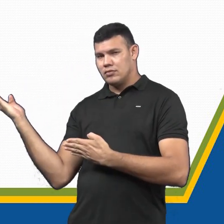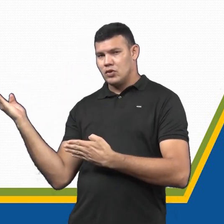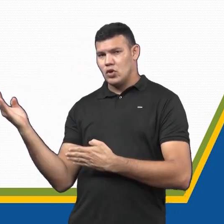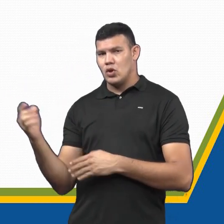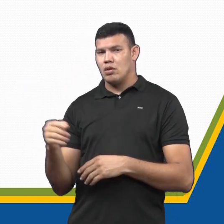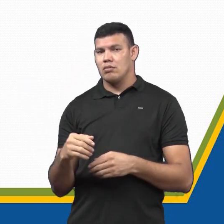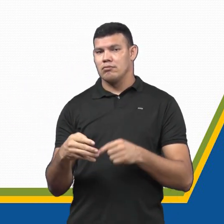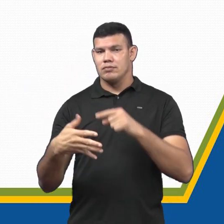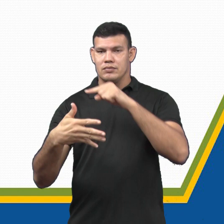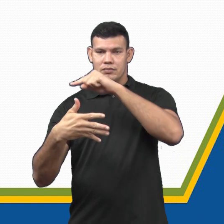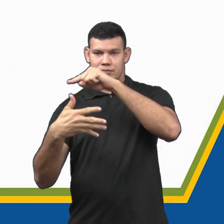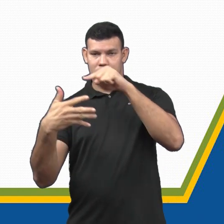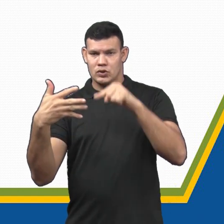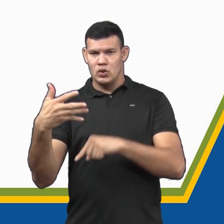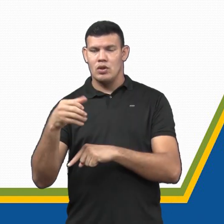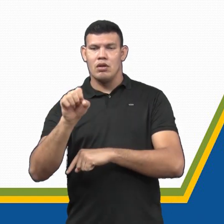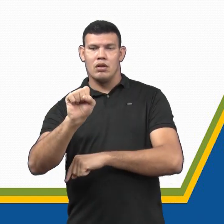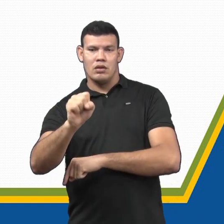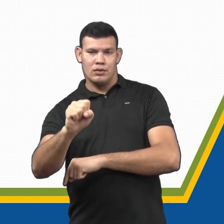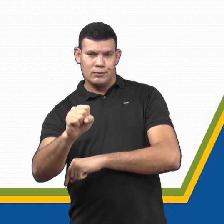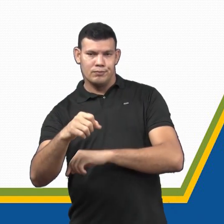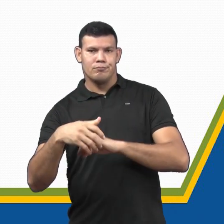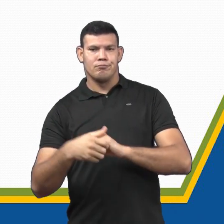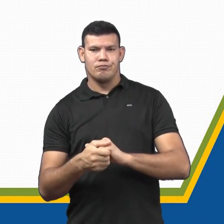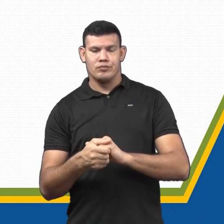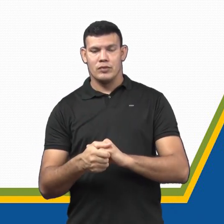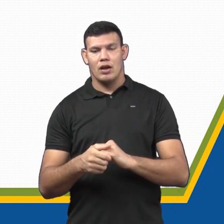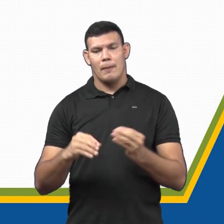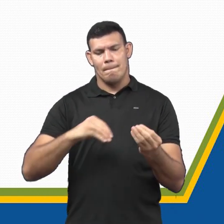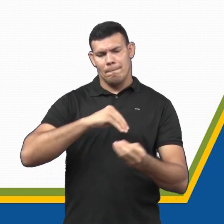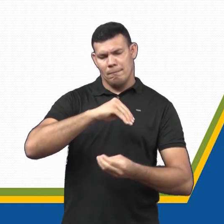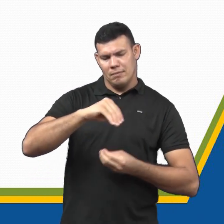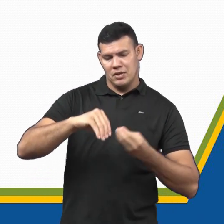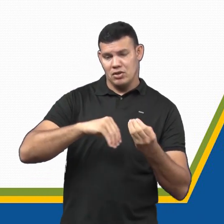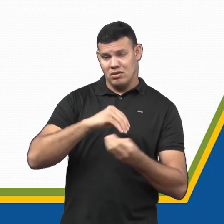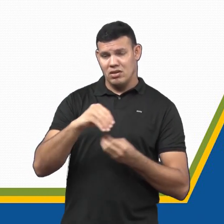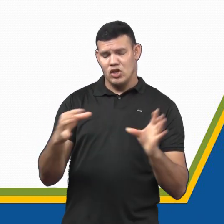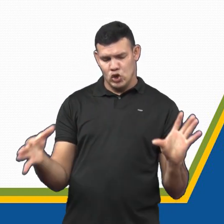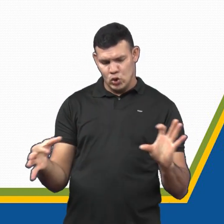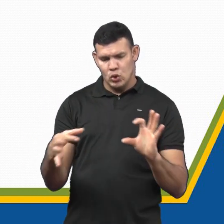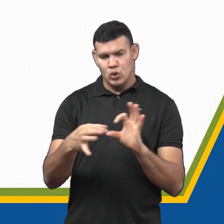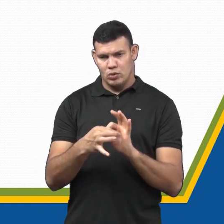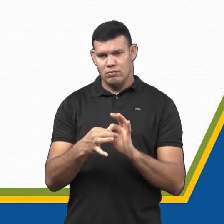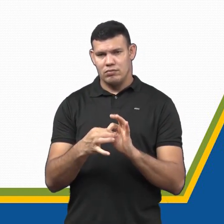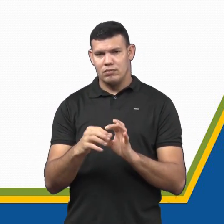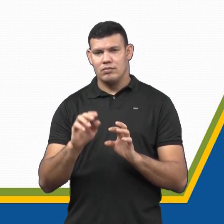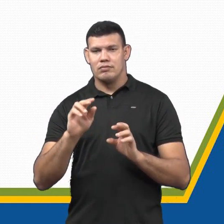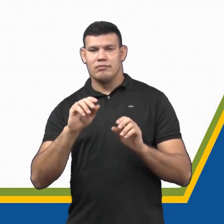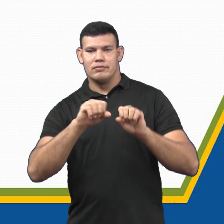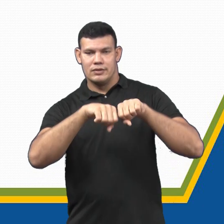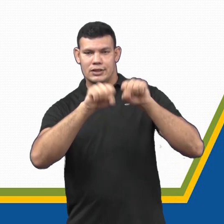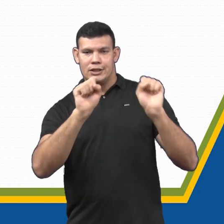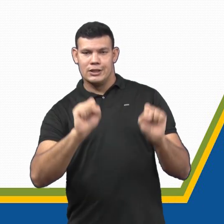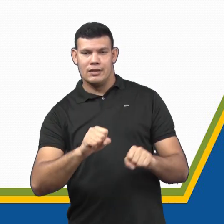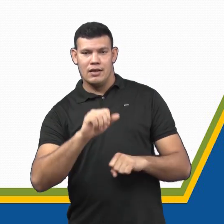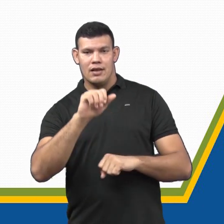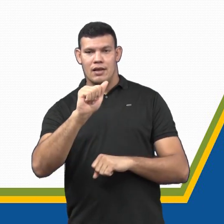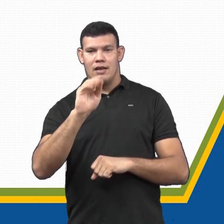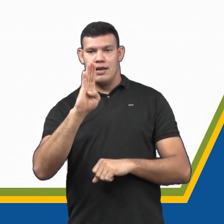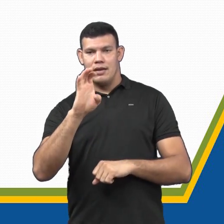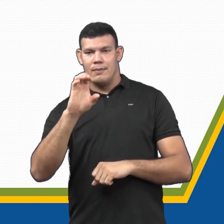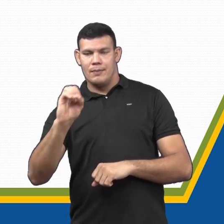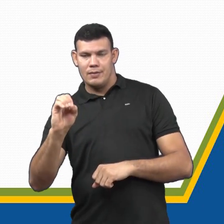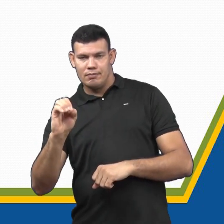sanguíneos que a gente tem possibilidade, misturando o sistema ABO com o RH. Então, a gente pode ter sangue A positivo,